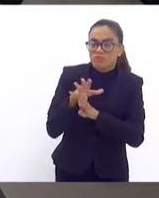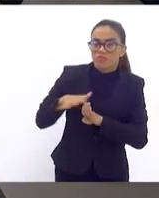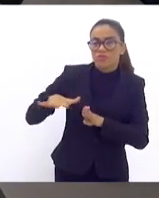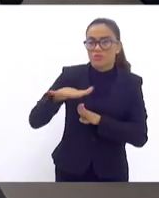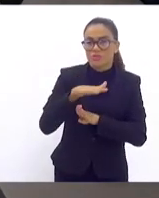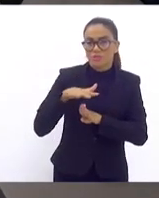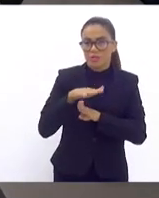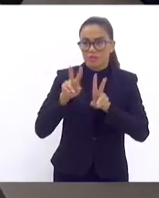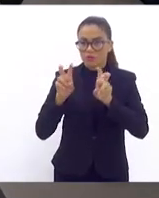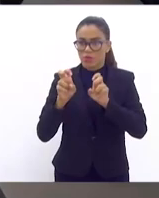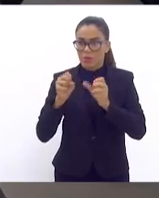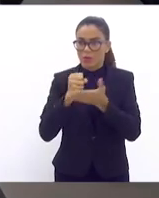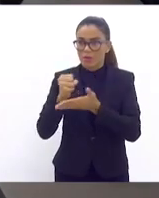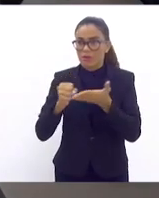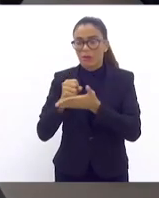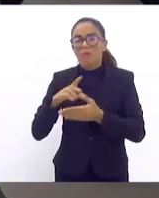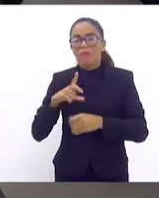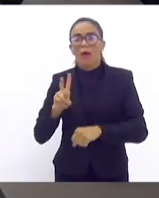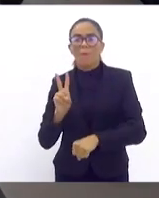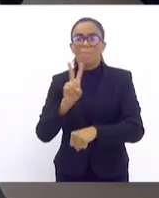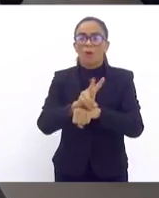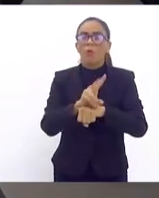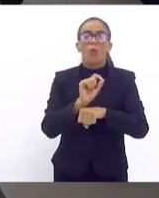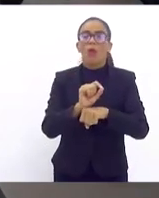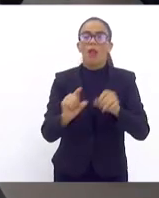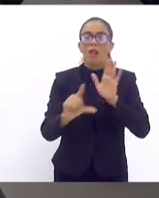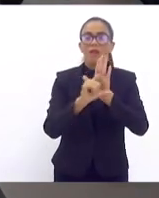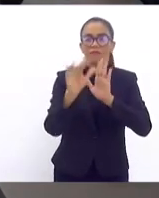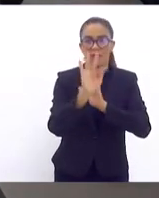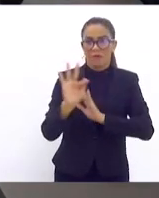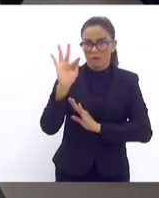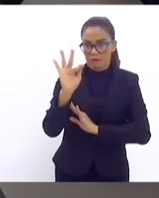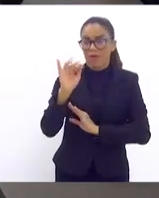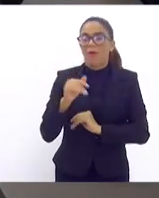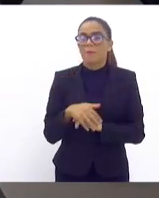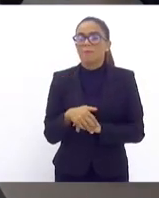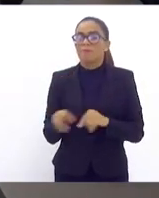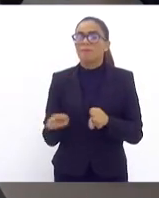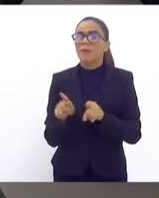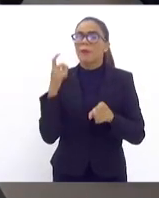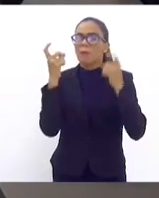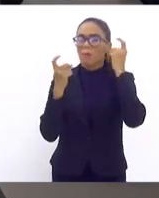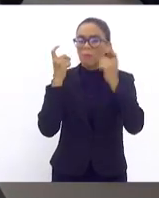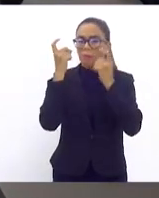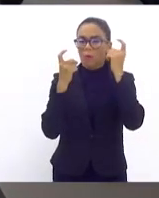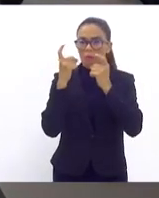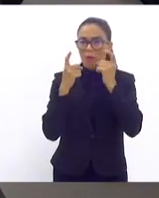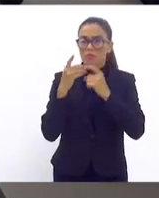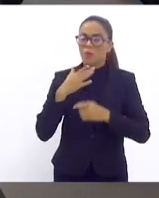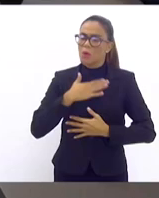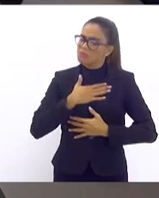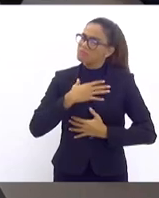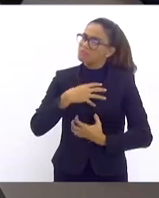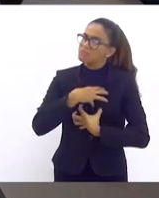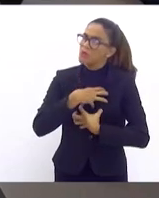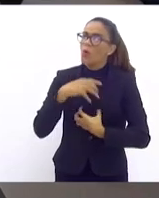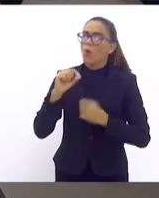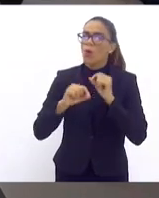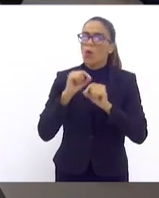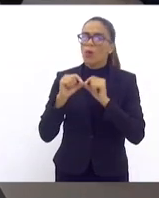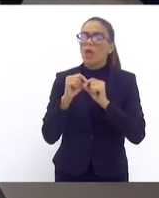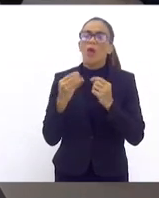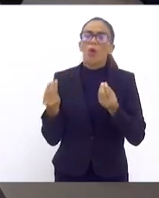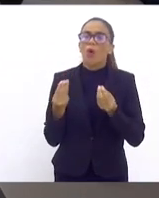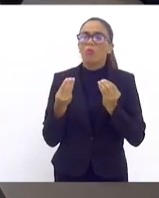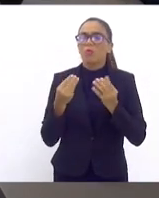a educação está resguardada por lei federal. E uma preocupação que eu tinha era a definição e o estabelecimento dos